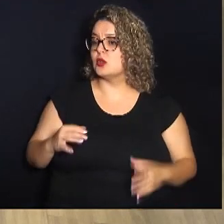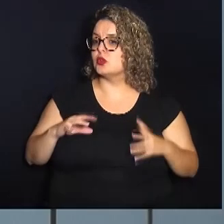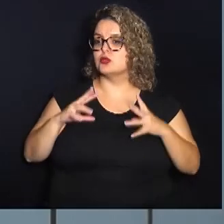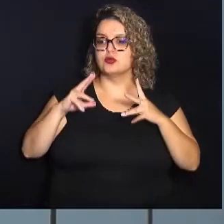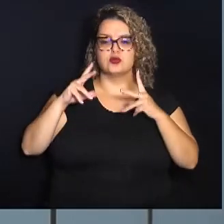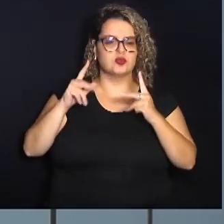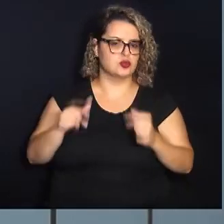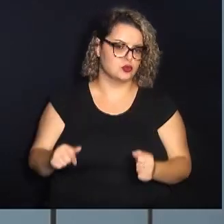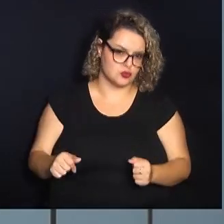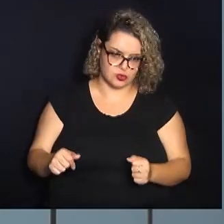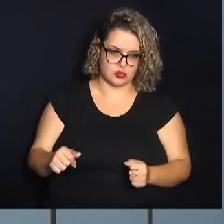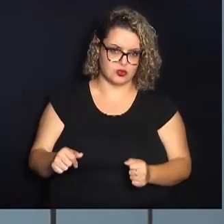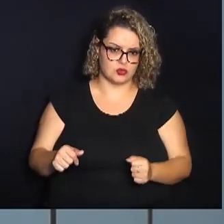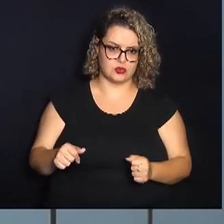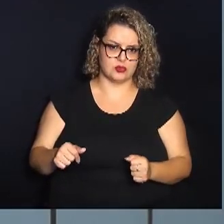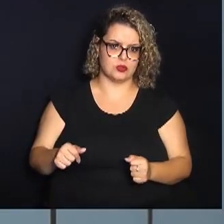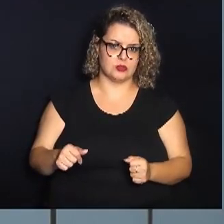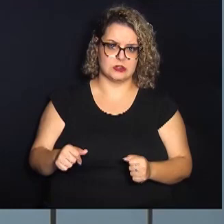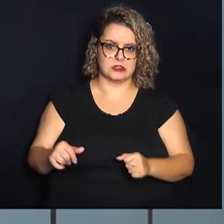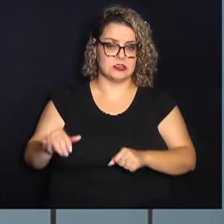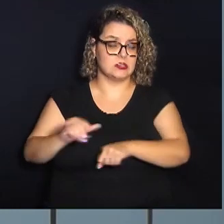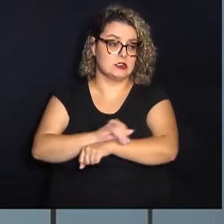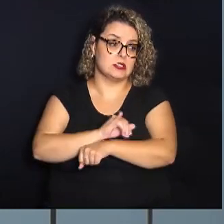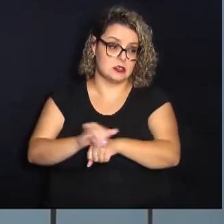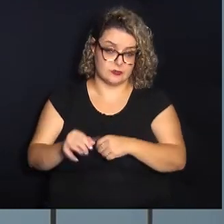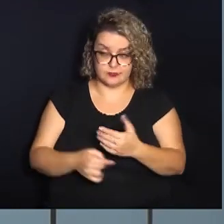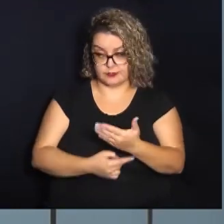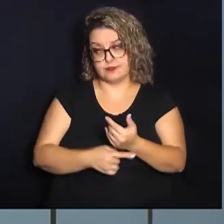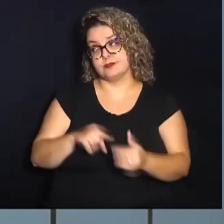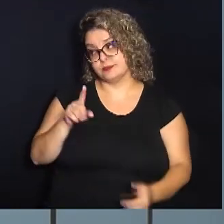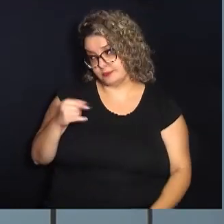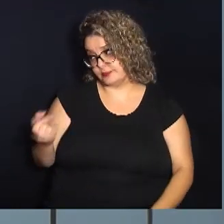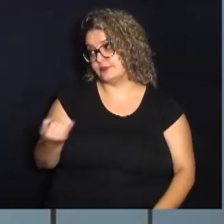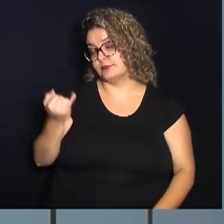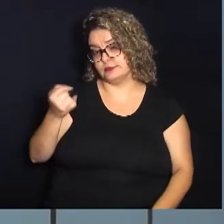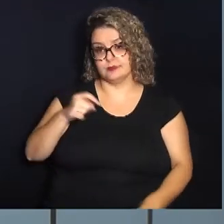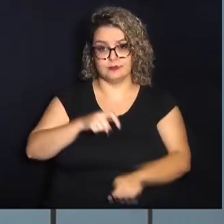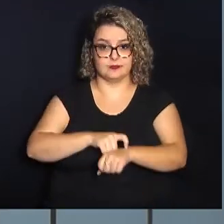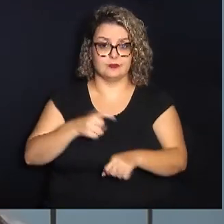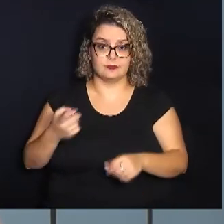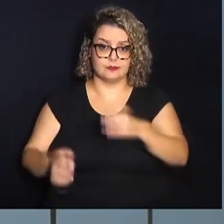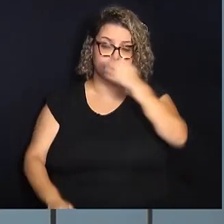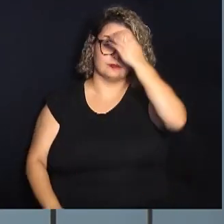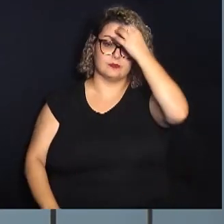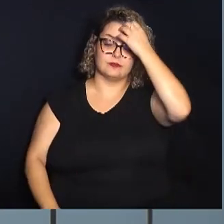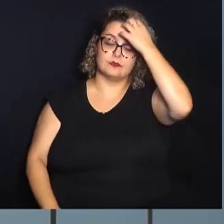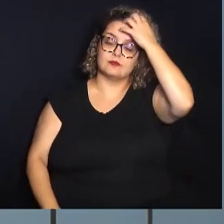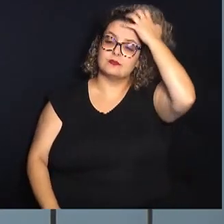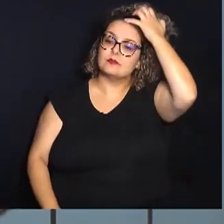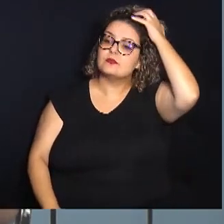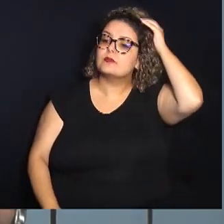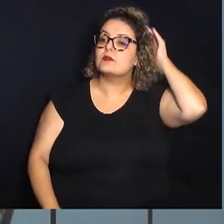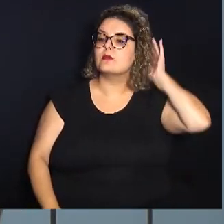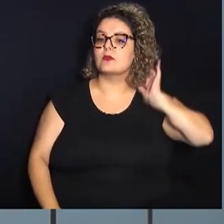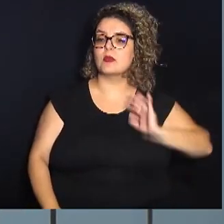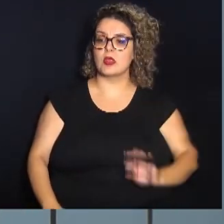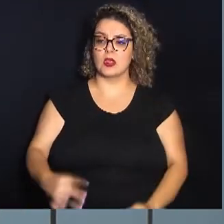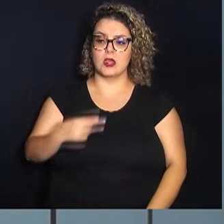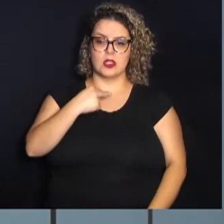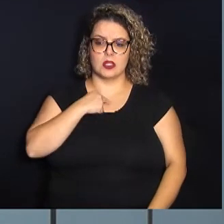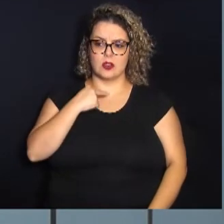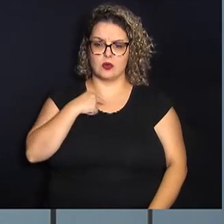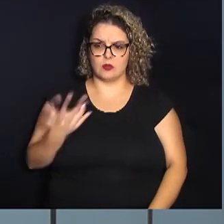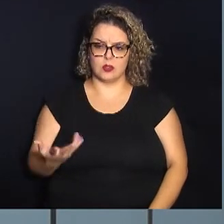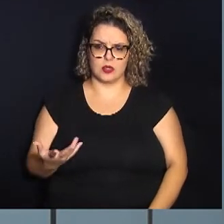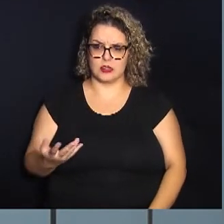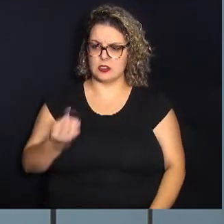ferramenta tecnológica é importante nessa hora. Nós não podemos aí desprezar nenhum tipo de ajuda que venha